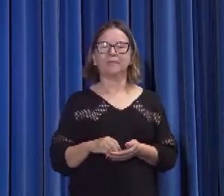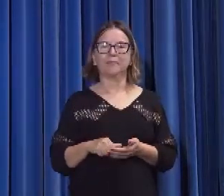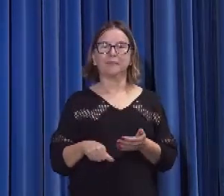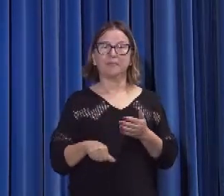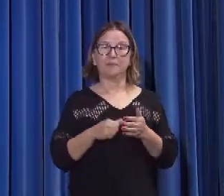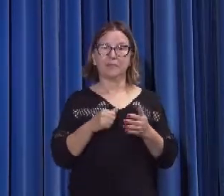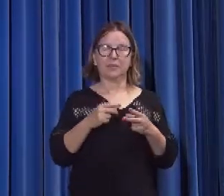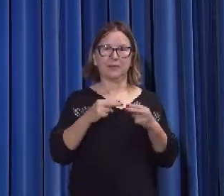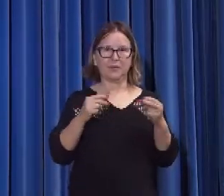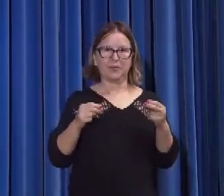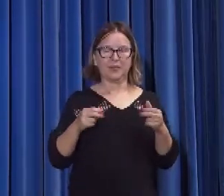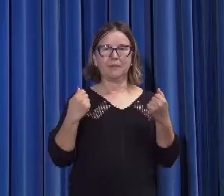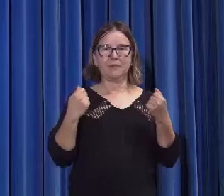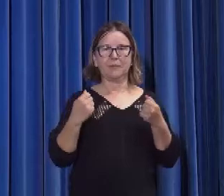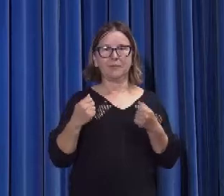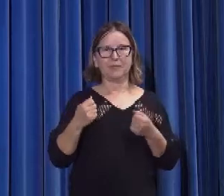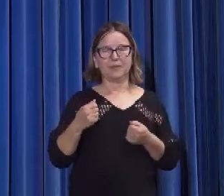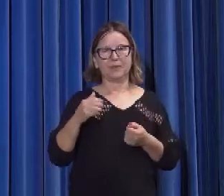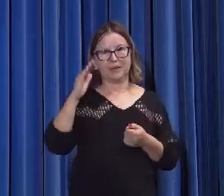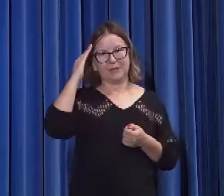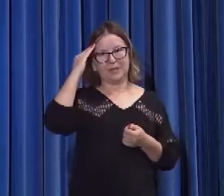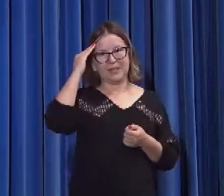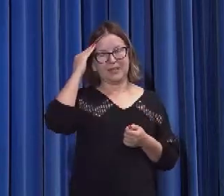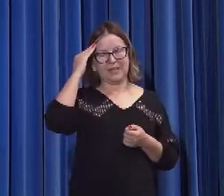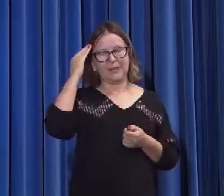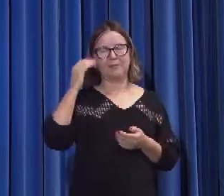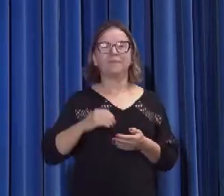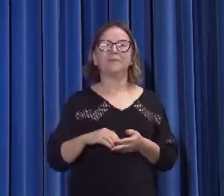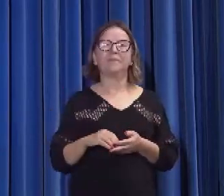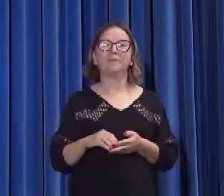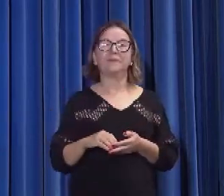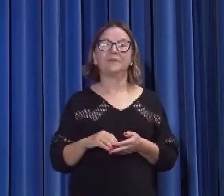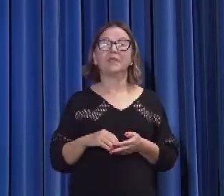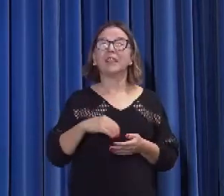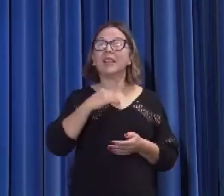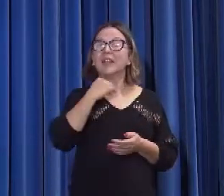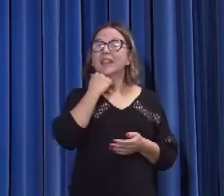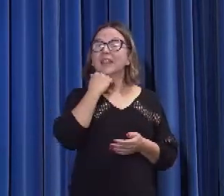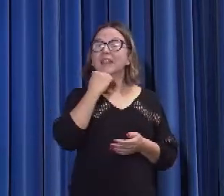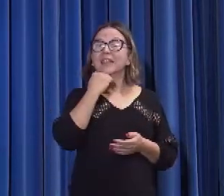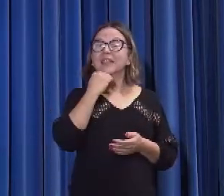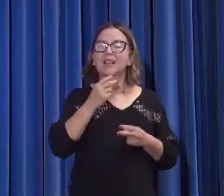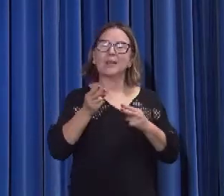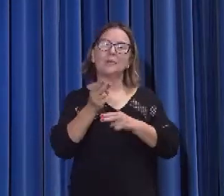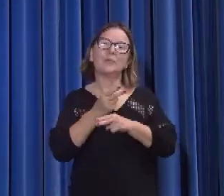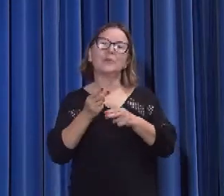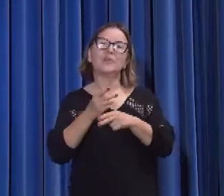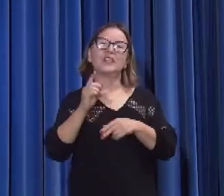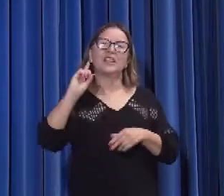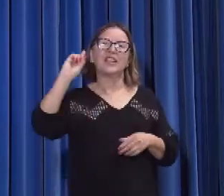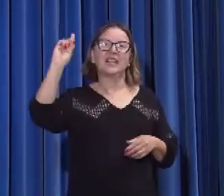aqui é saber que ninguém busca a Deus por si só.